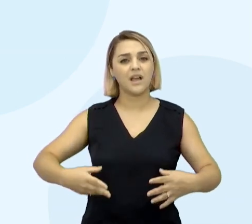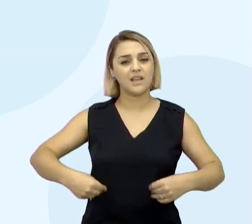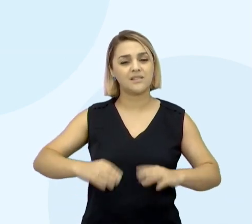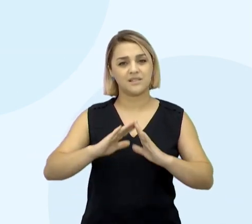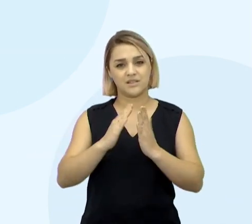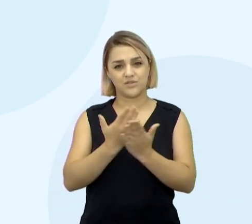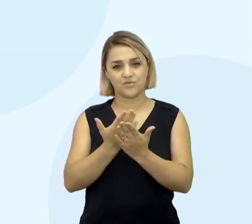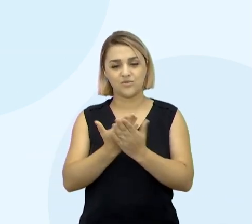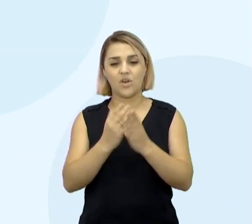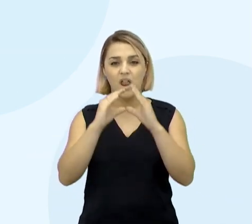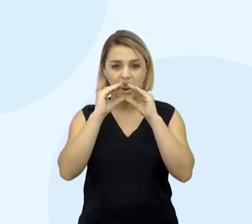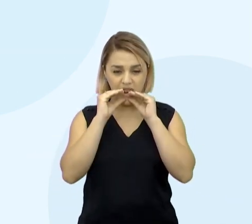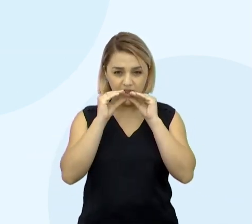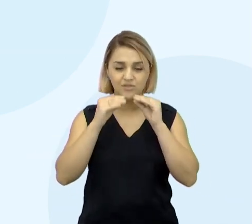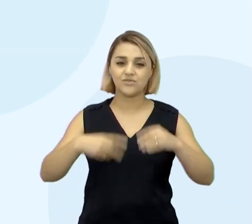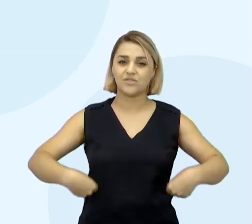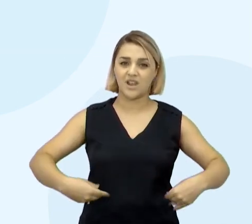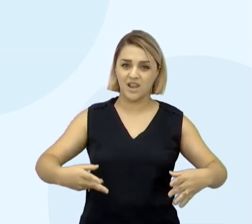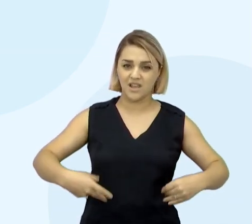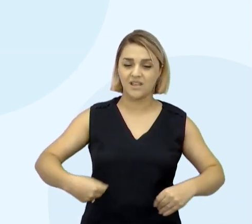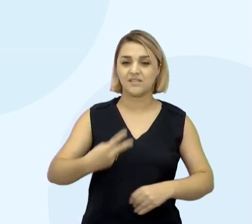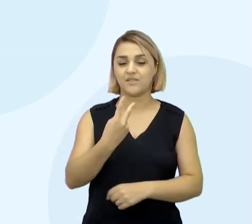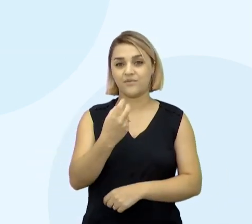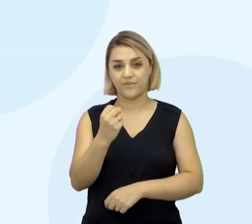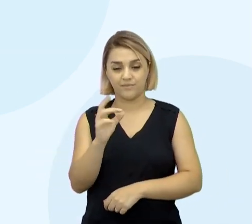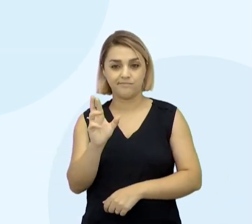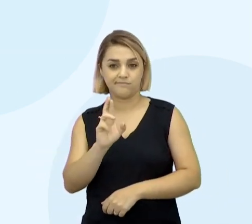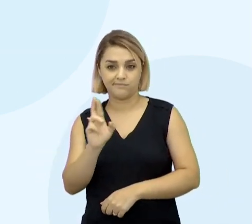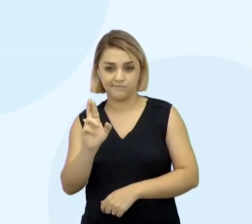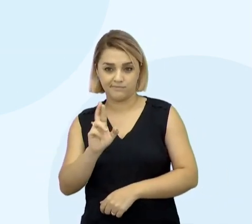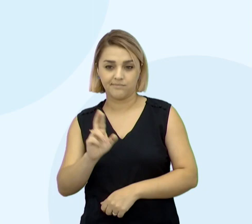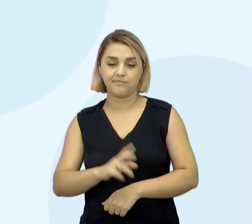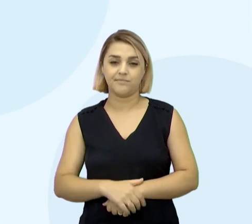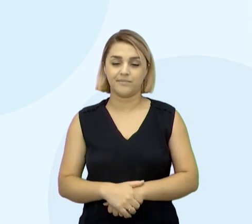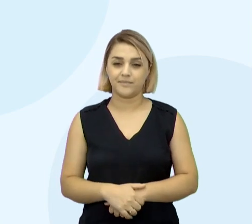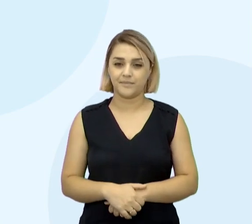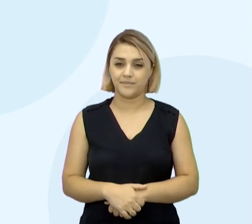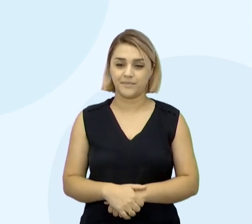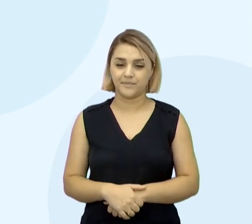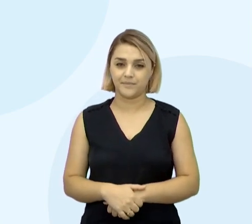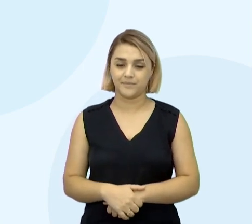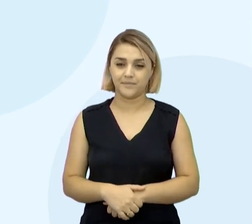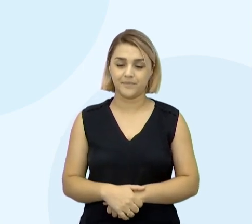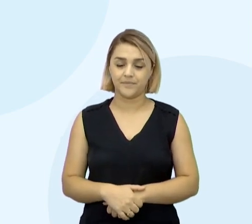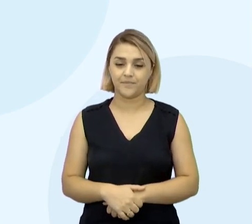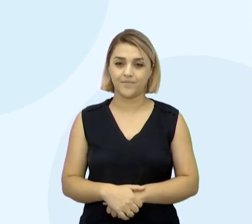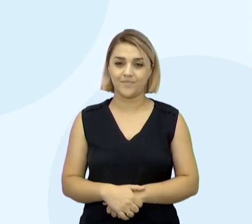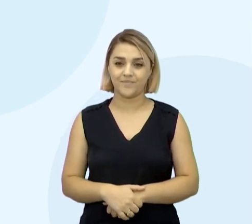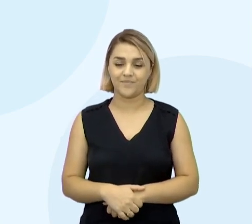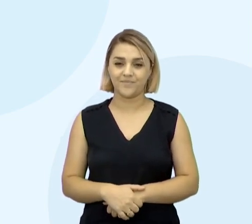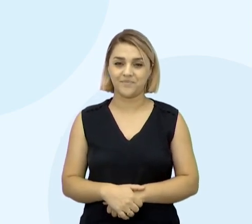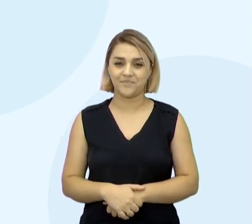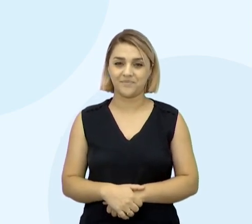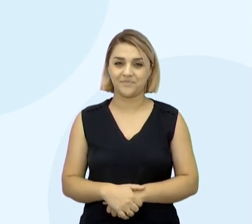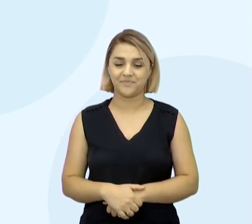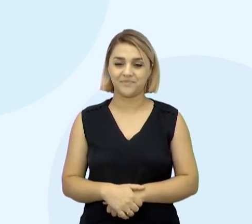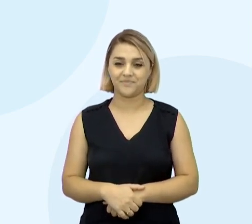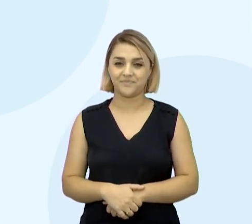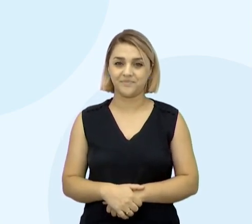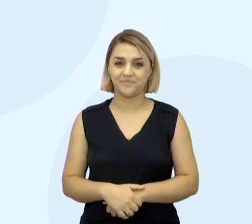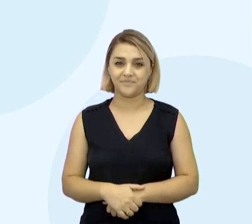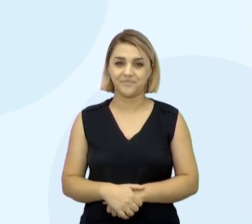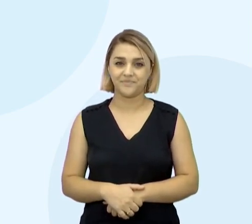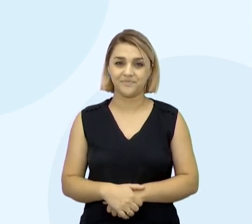gasta R$20, ó. O Carlos, ele gasta R$20.